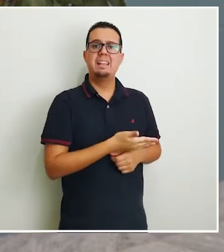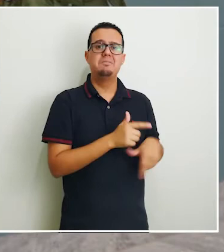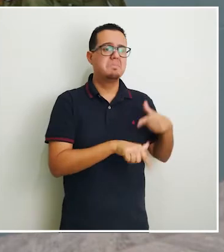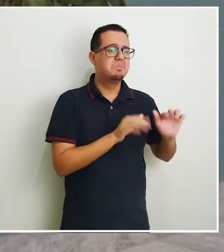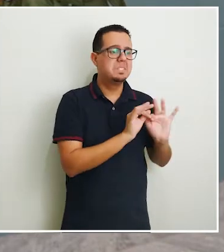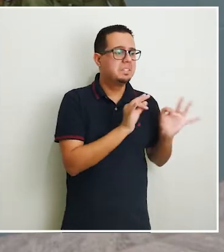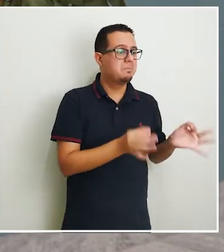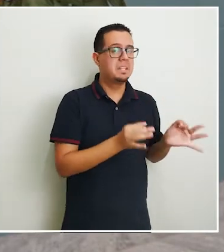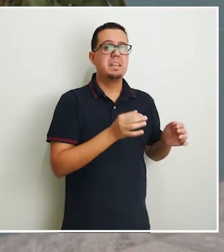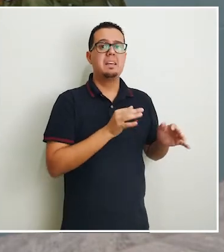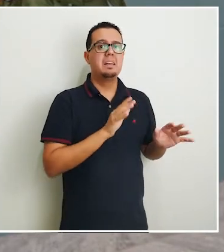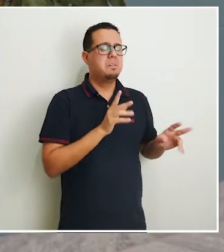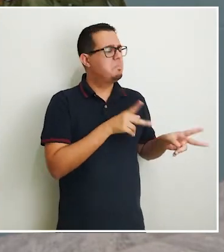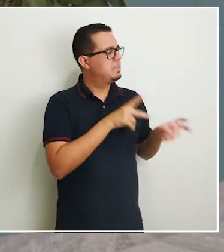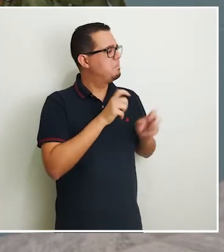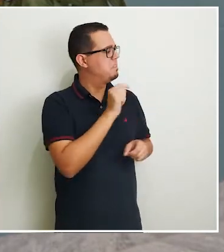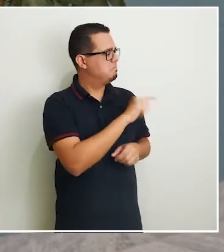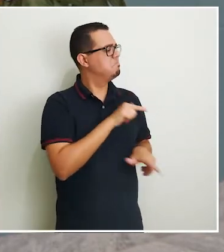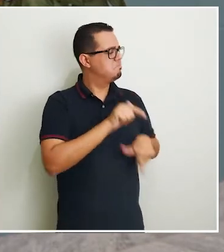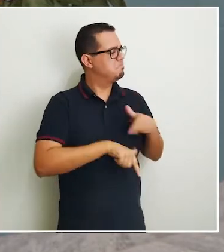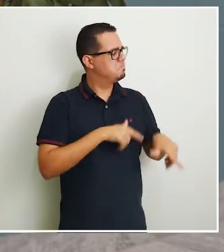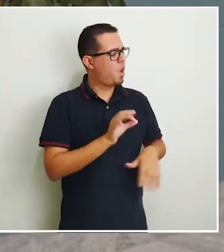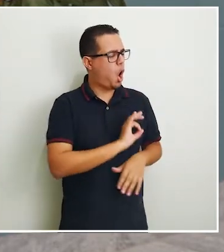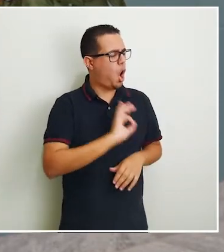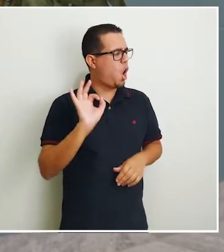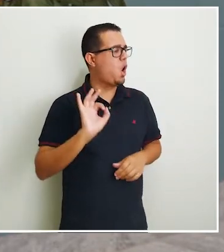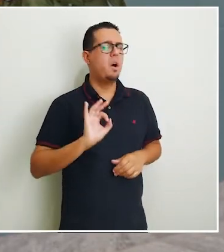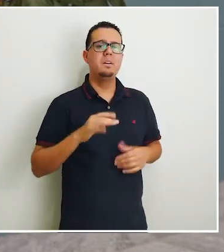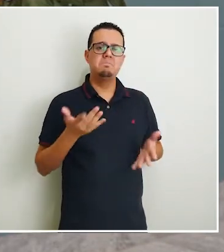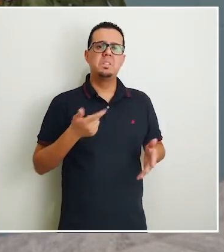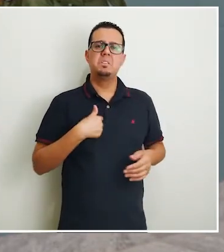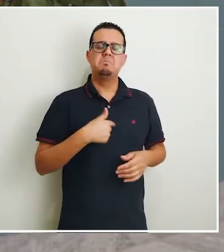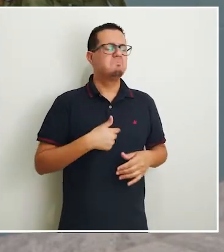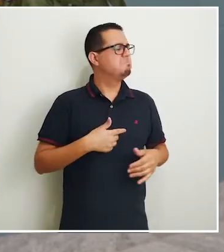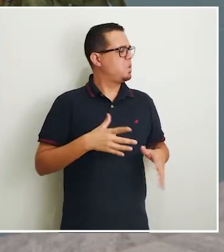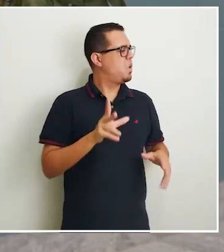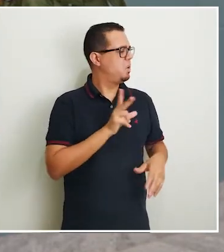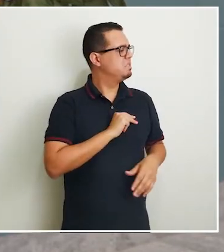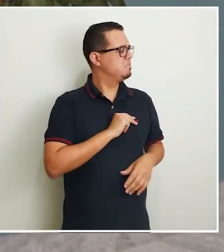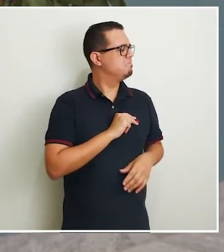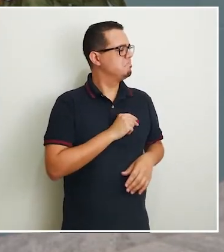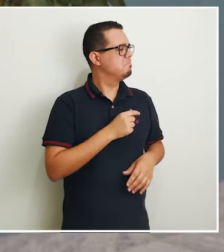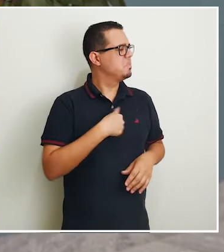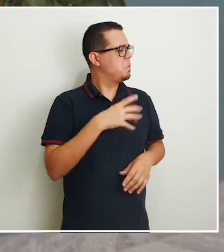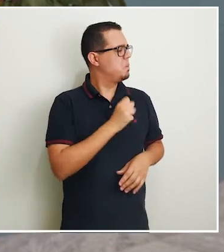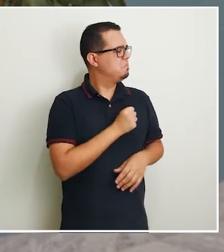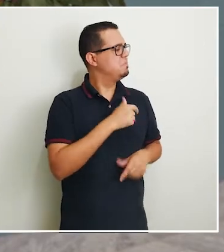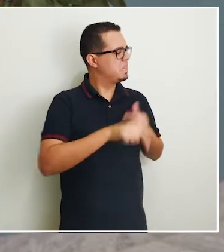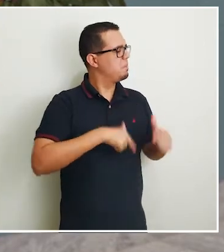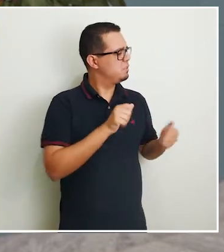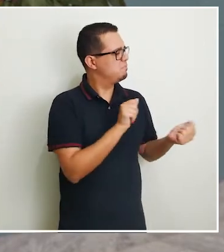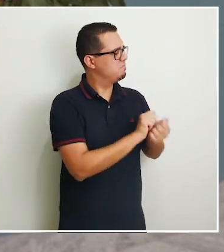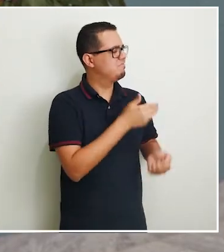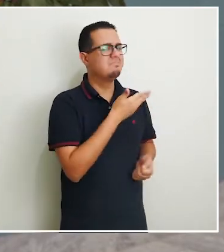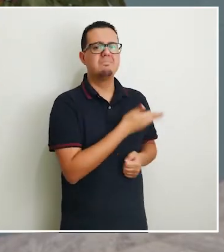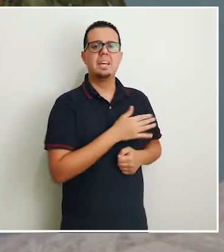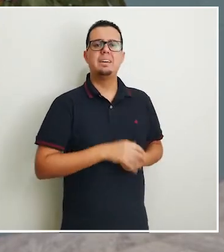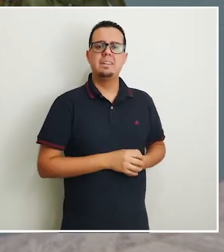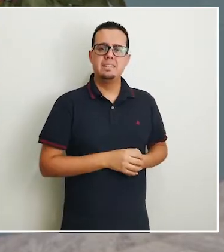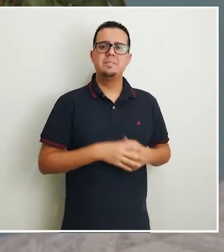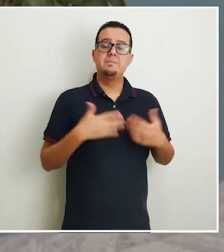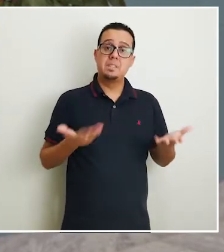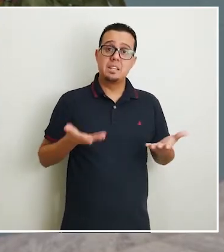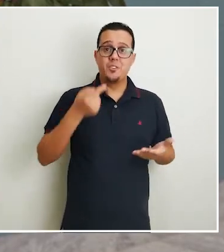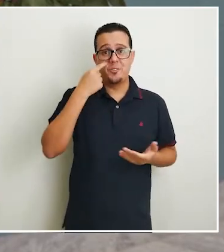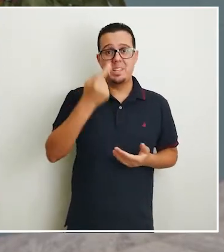ele fazia um ótimo trabalho. E ele diz, eu tenho orgulho de trabalhar com você. Isso reflete um pouco, traduz um